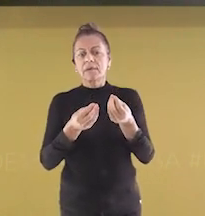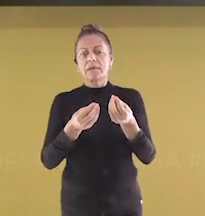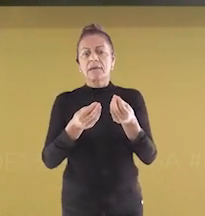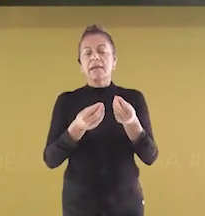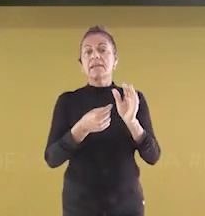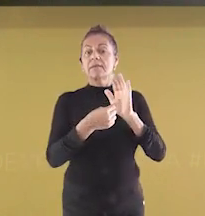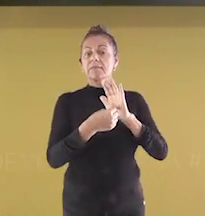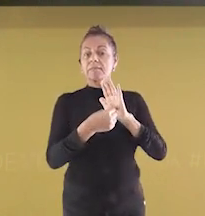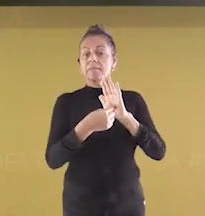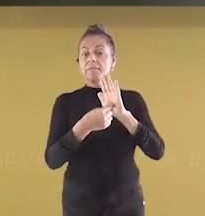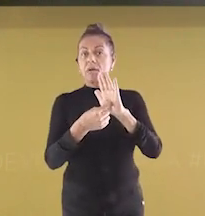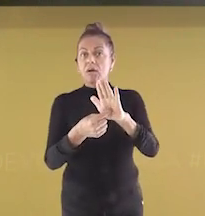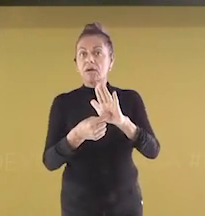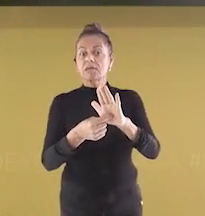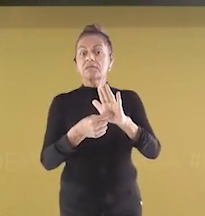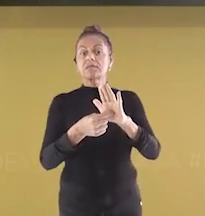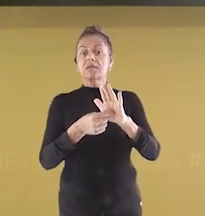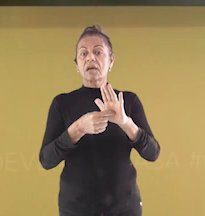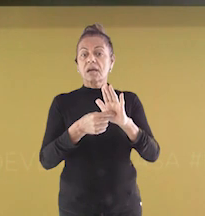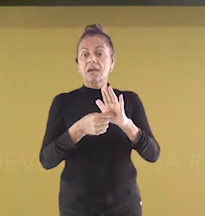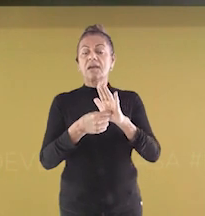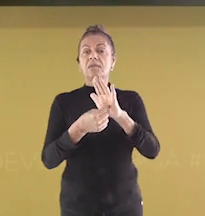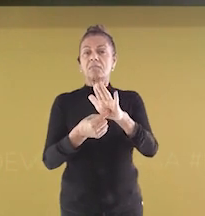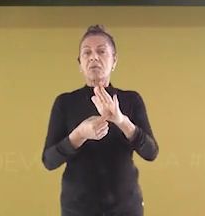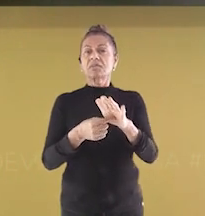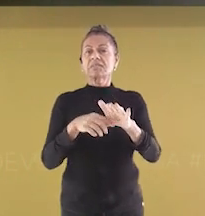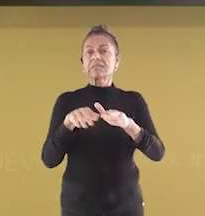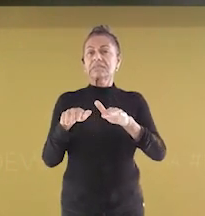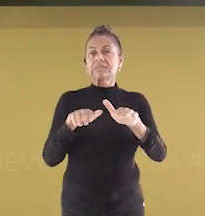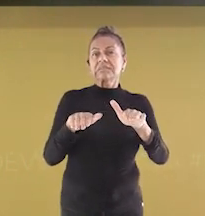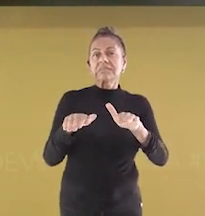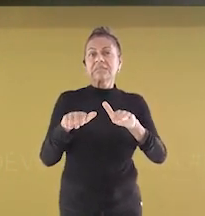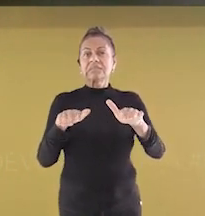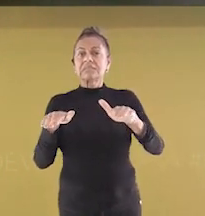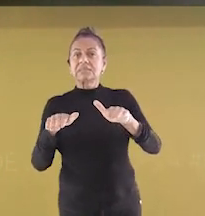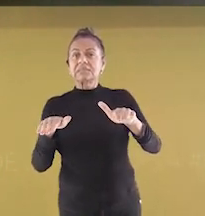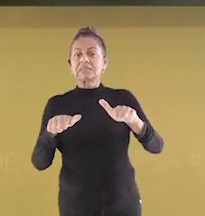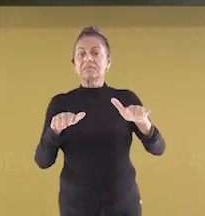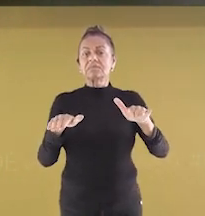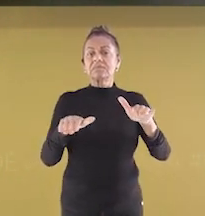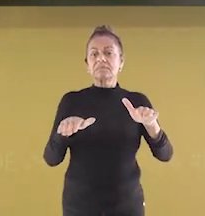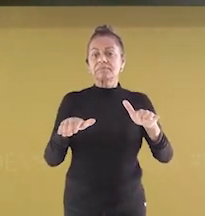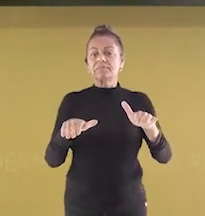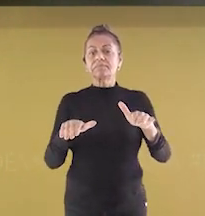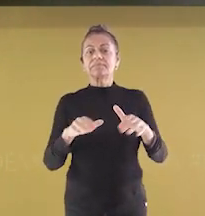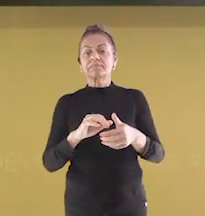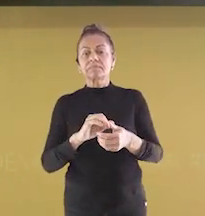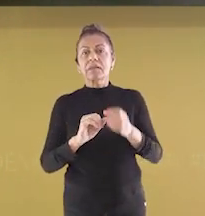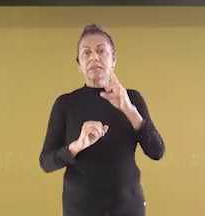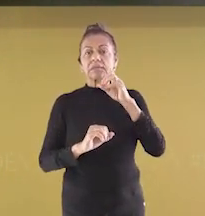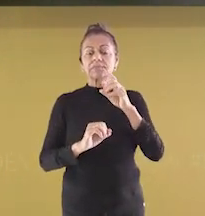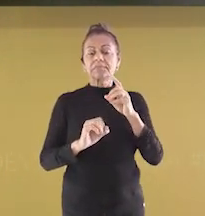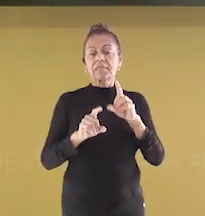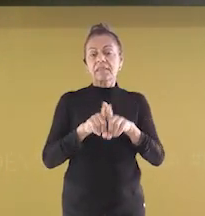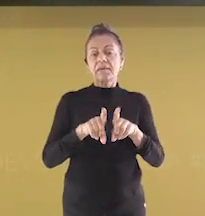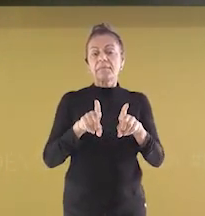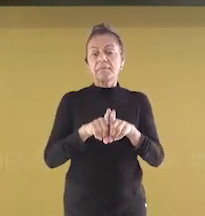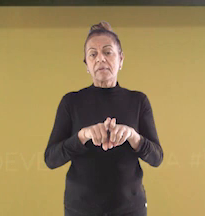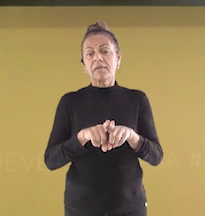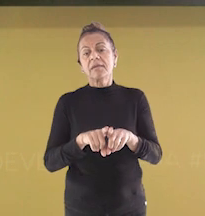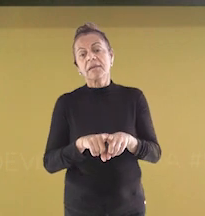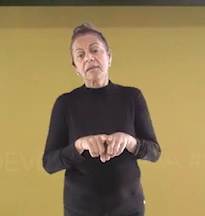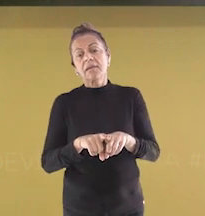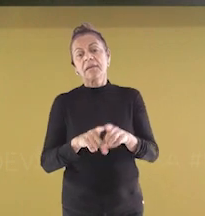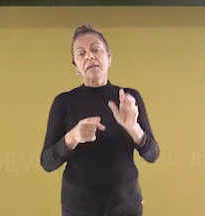que ele apresenta atividade, ou seja, ele demonstra sinais de instabilidade.